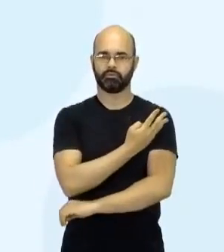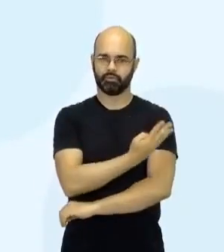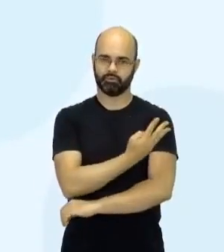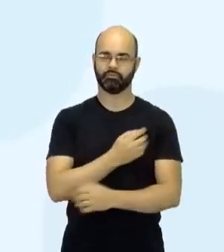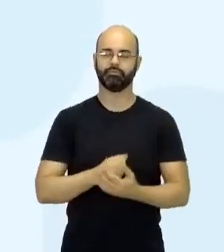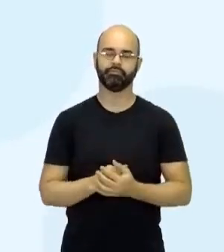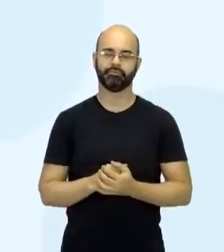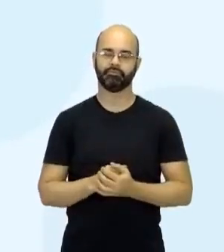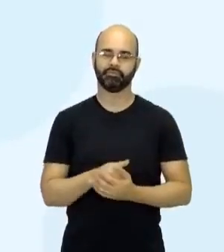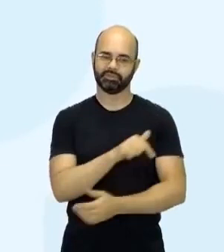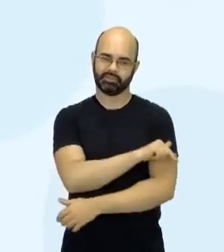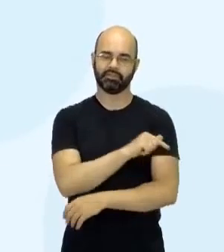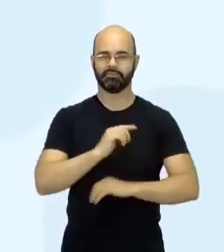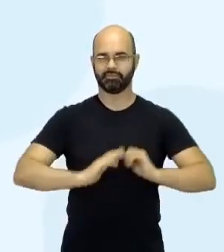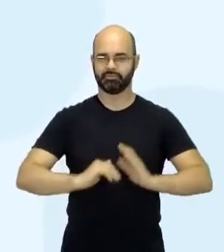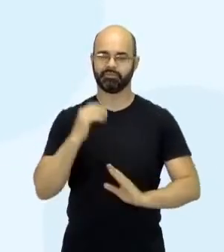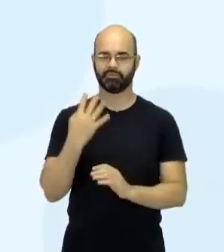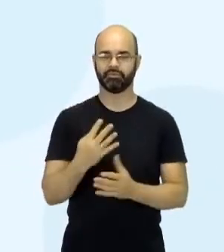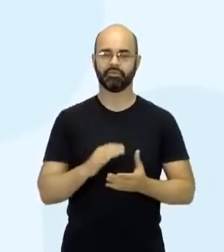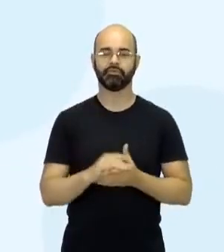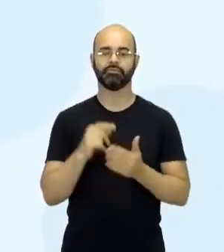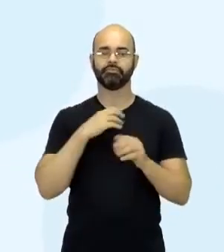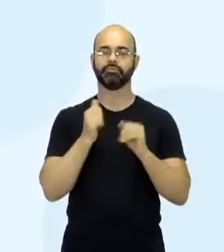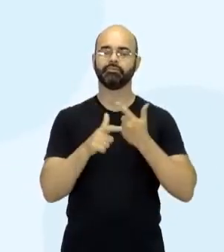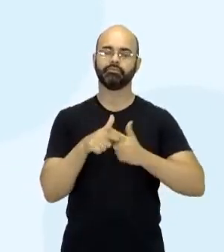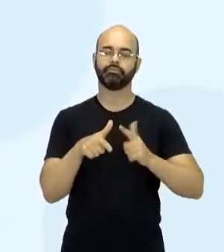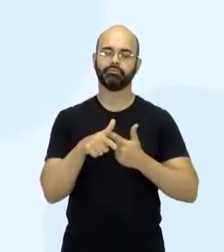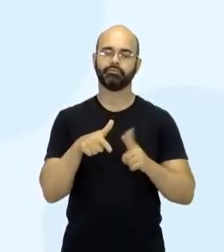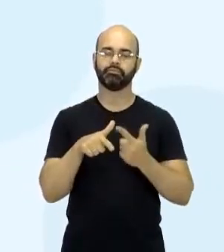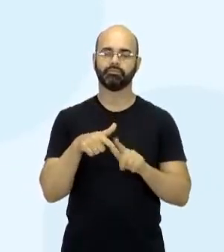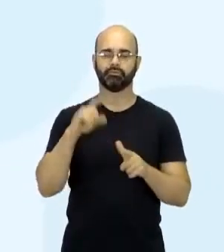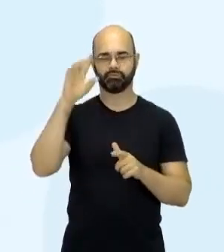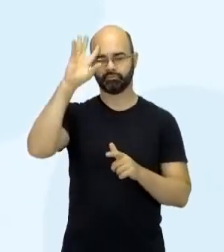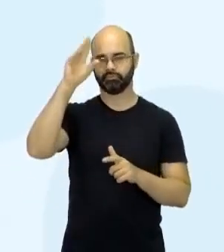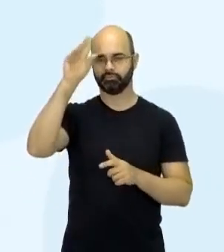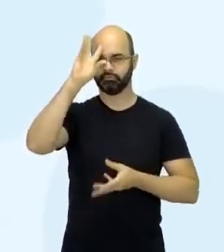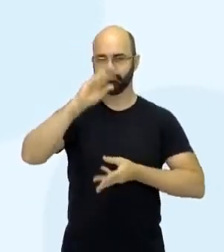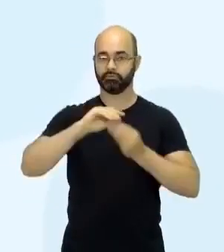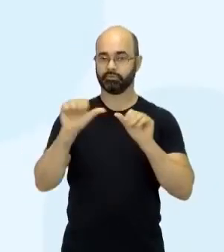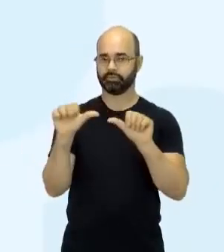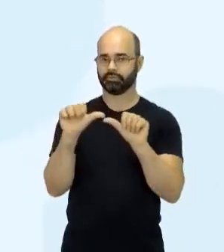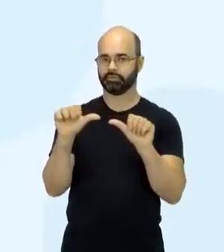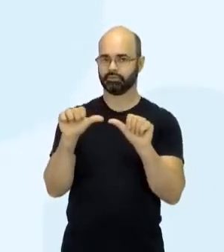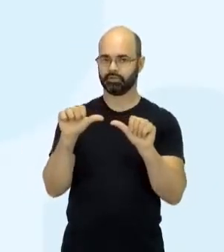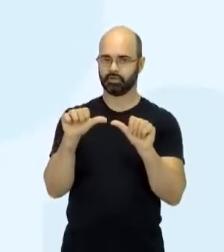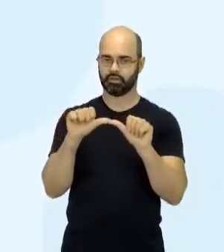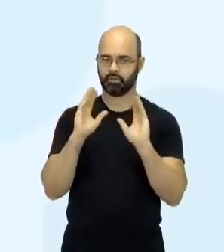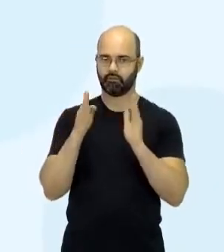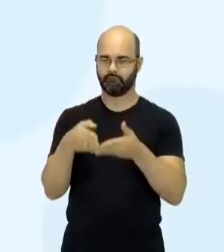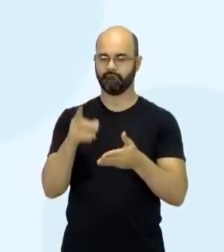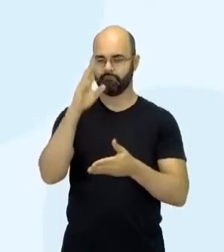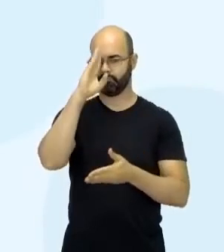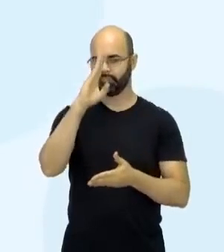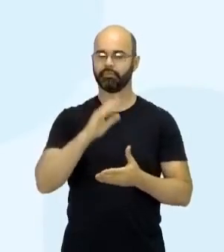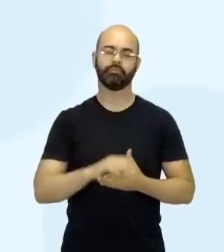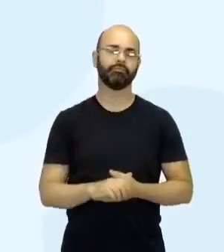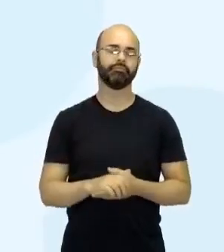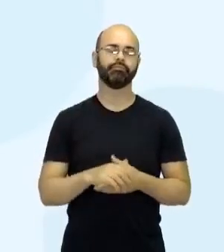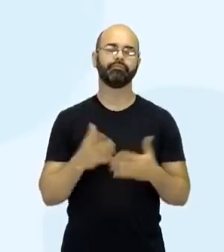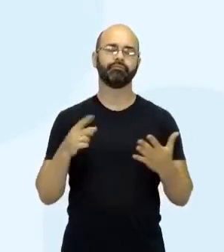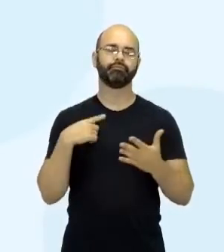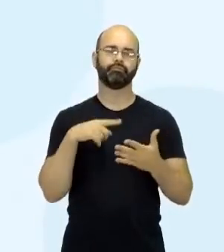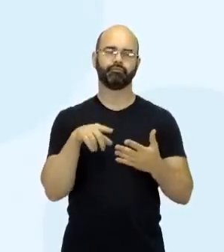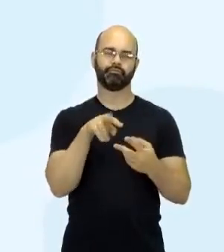que é resolver e elaborar situações e problemas que envolvam operações com inteiros. Que hoje, basicamente, nós vamos elencar essa ideia e